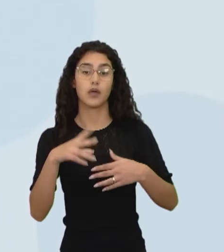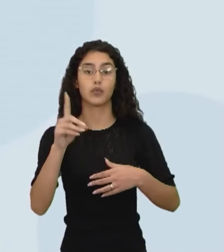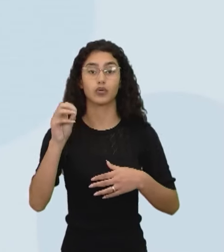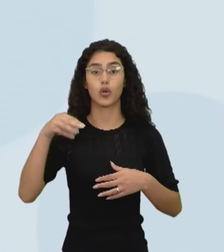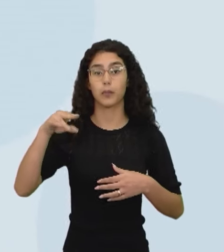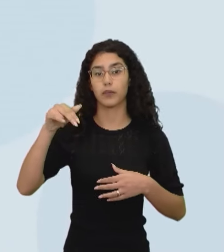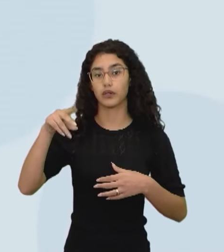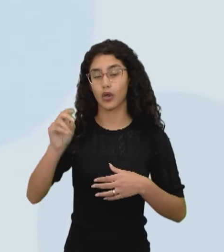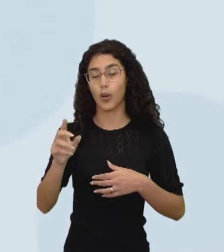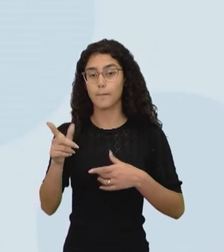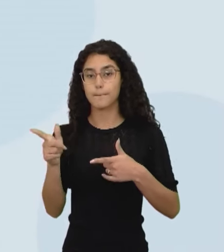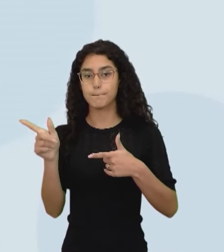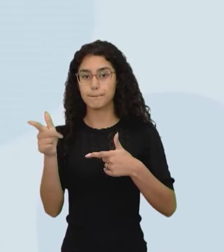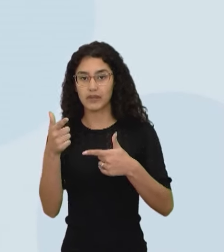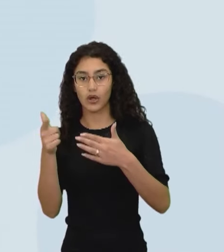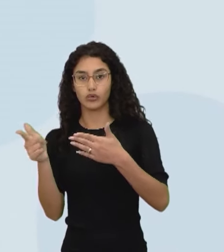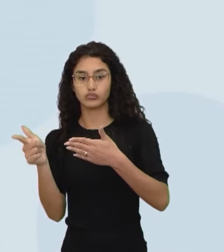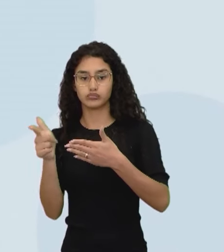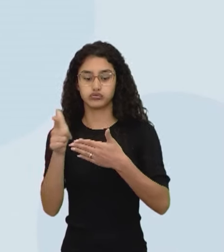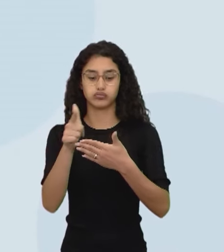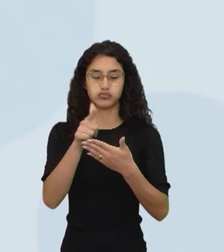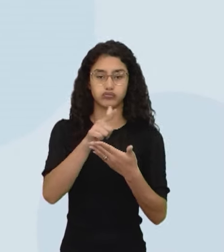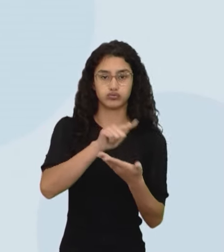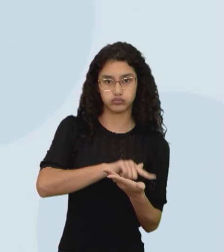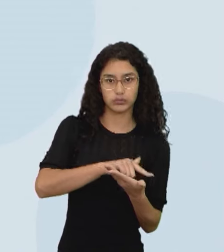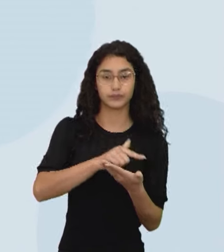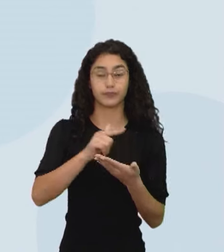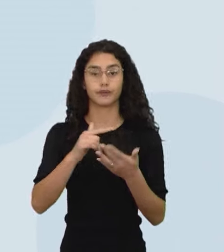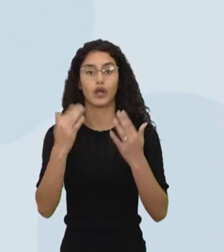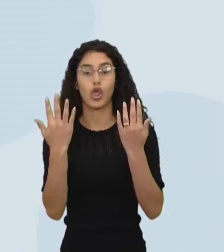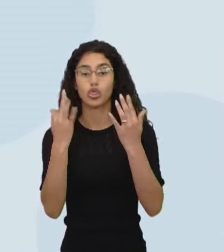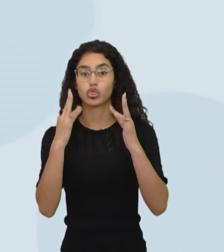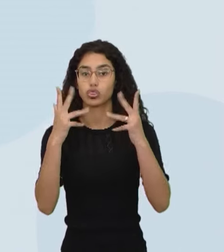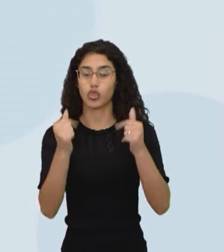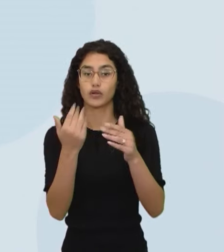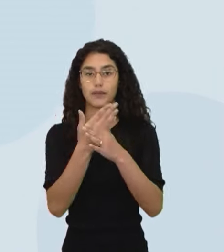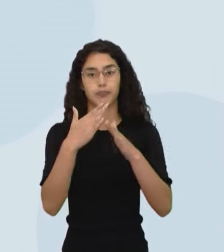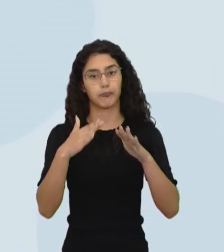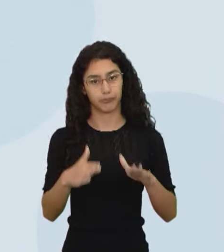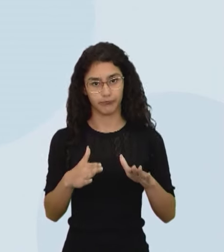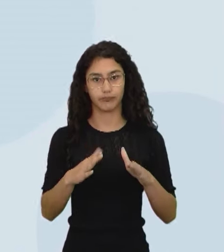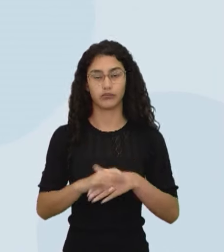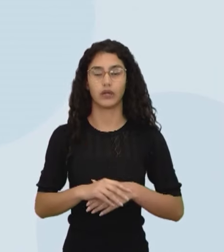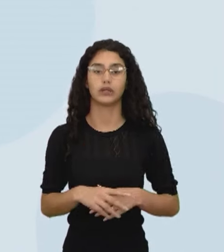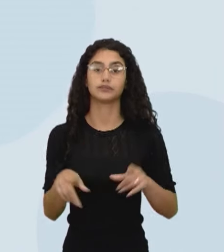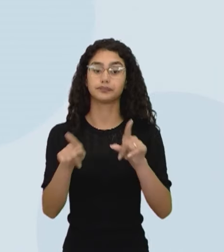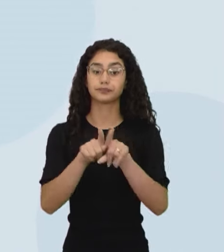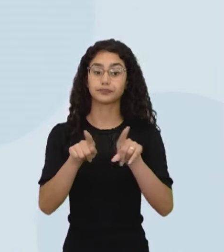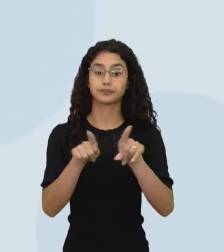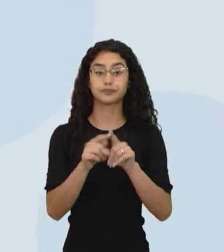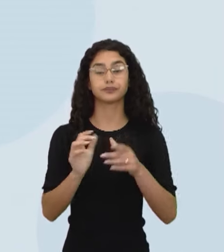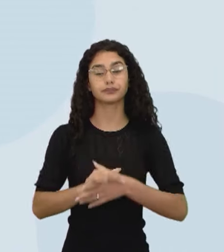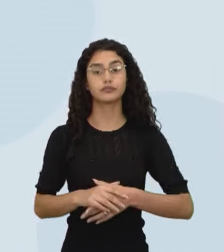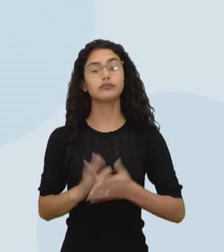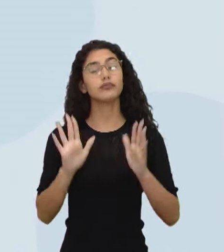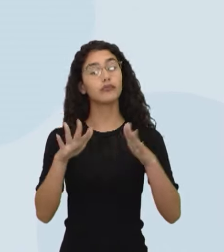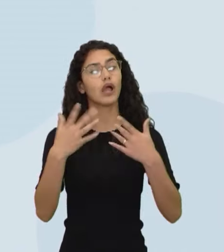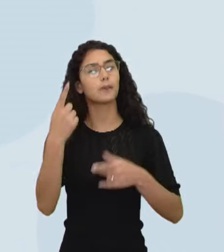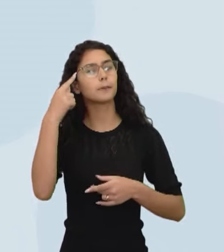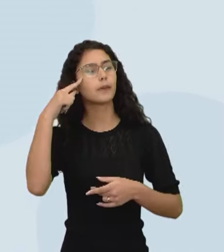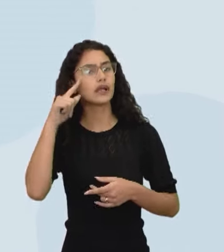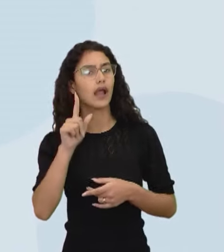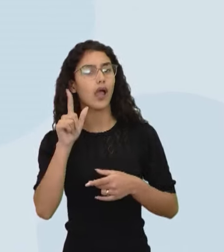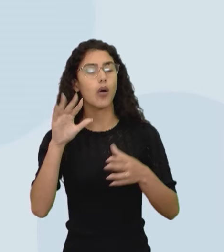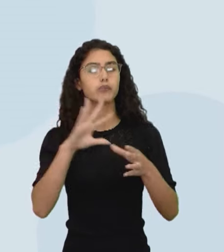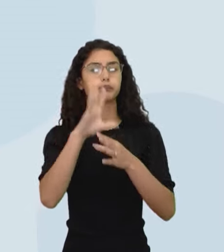você bate em uma peça e essa peça vai criando um efeito em cadeia que todas as outras vão caindo, né? E a ideia é